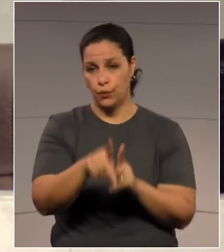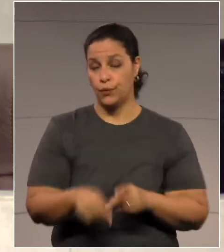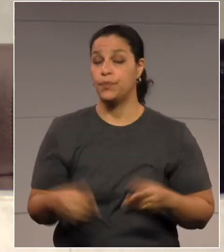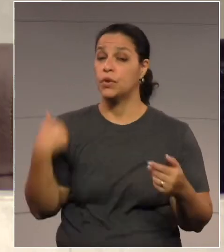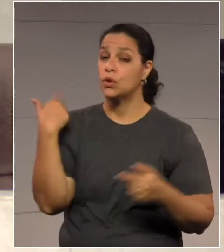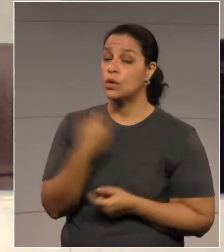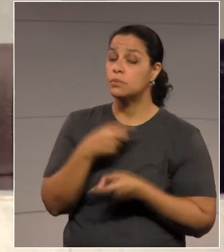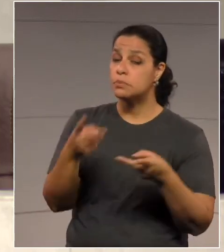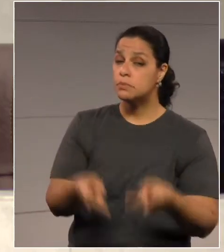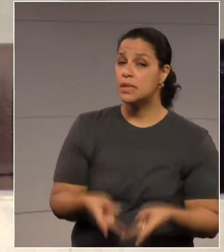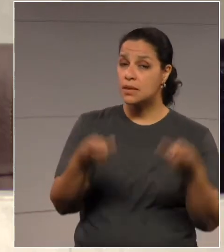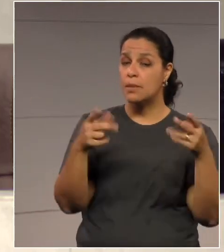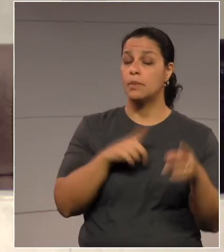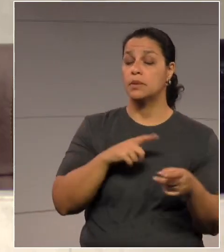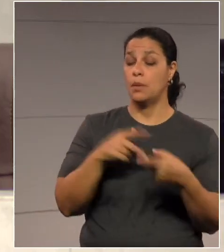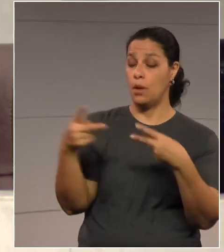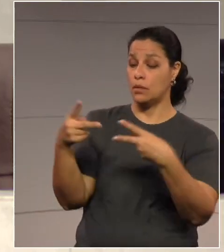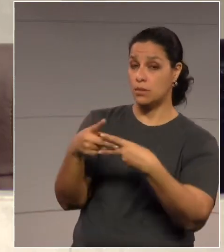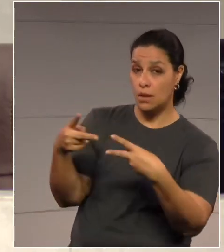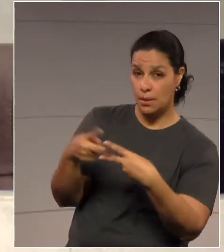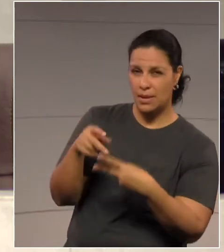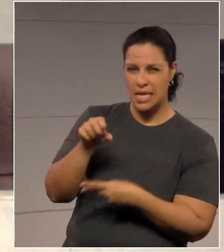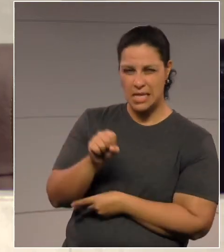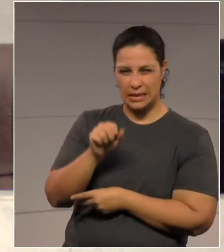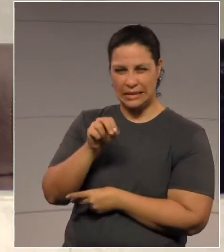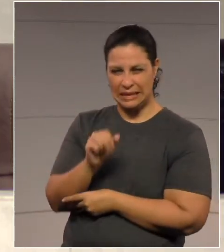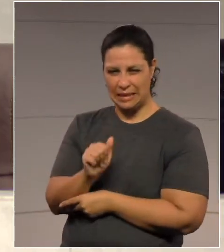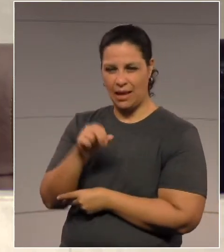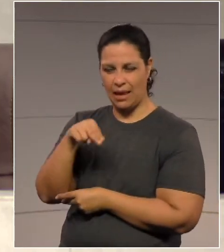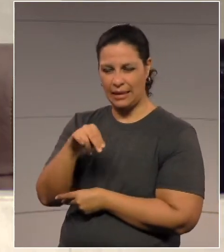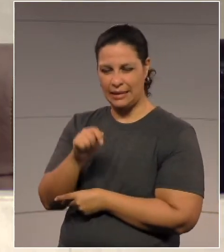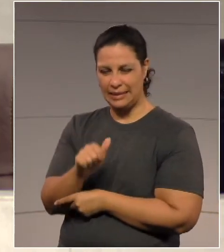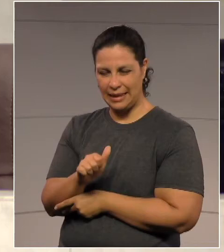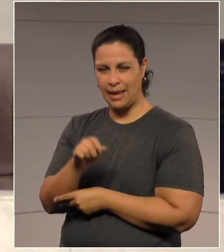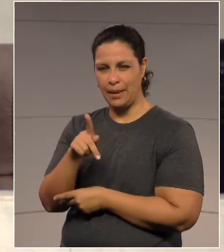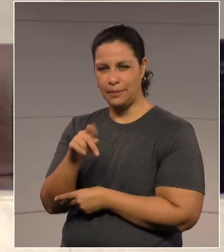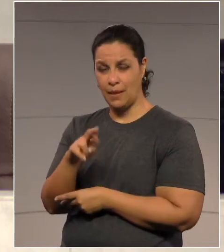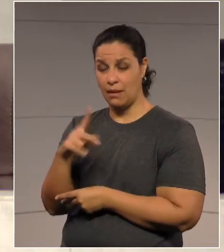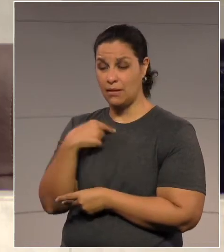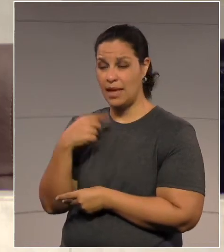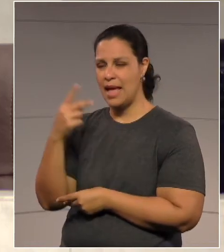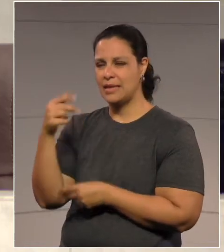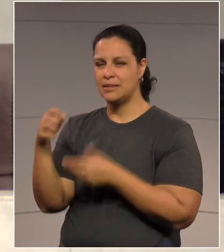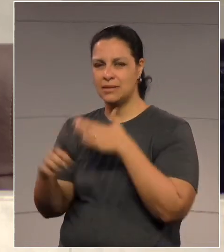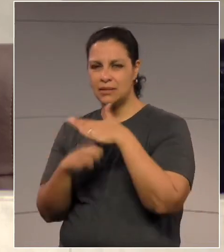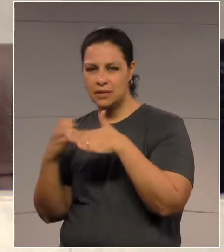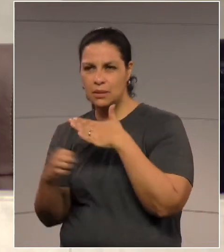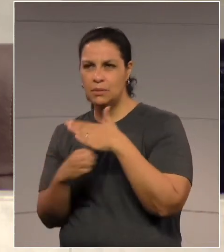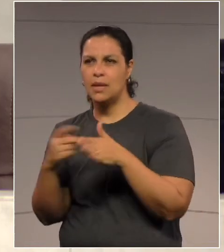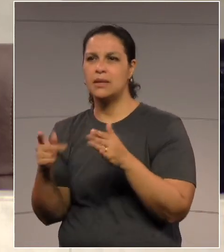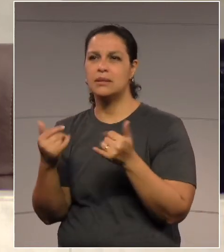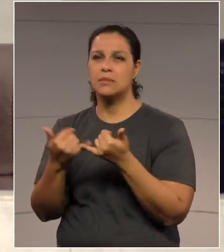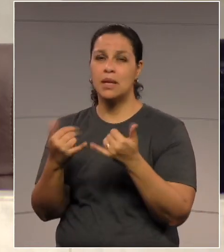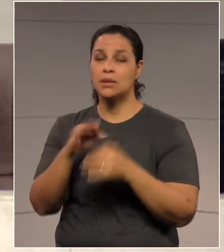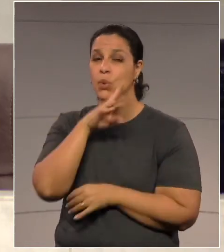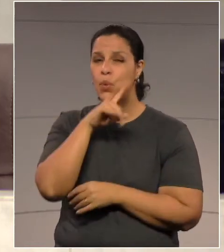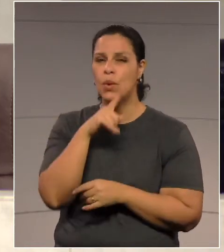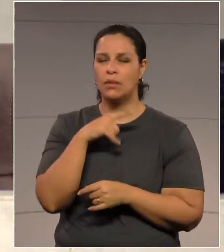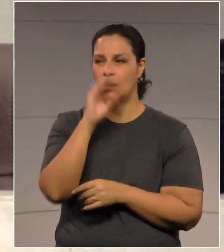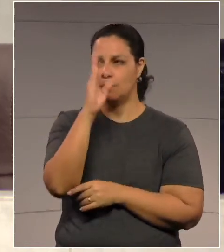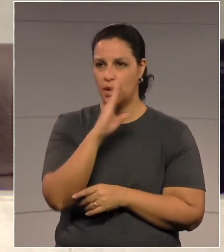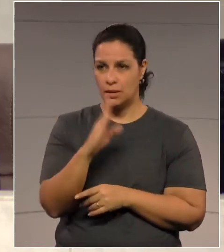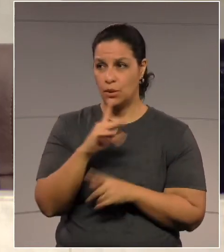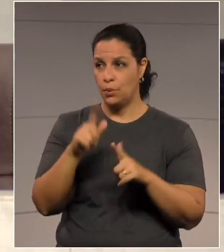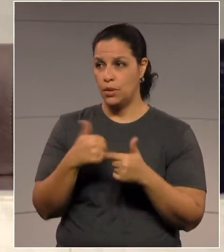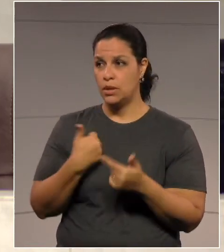que nós temos hoje a Sanepar, uma empresa assim, AAA, e muitas empresas ruins no Brasil. Então, na medida que o